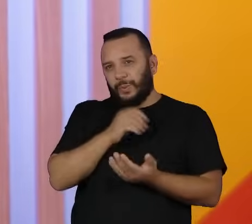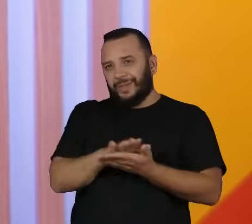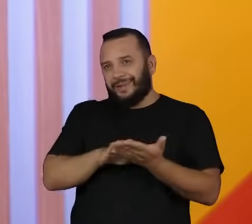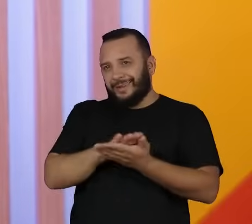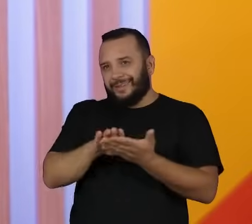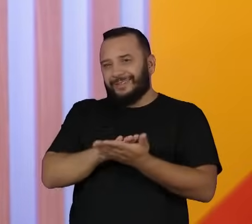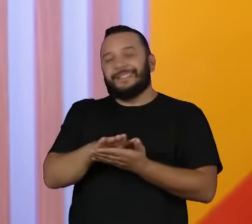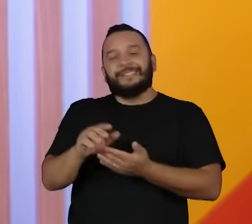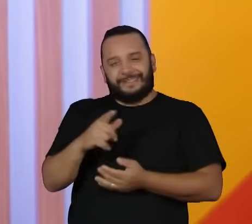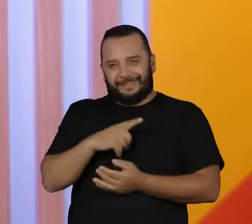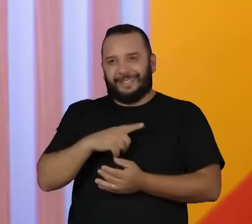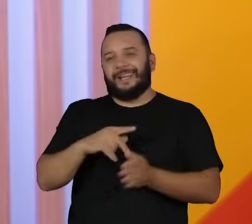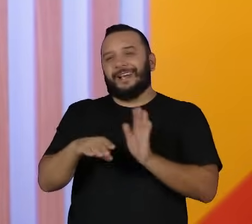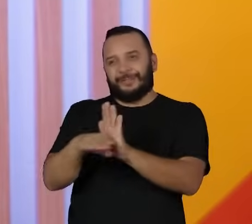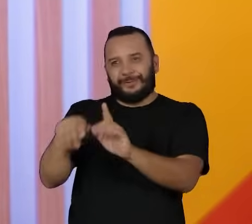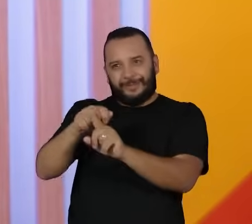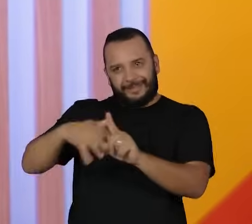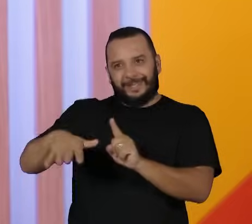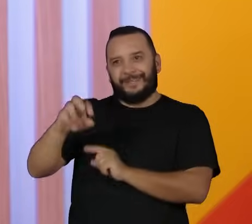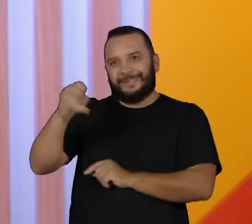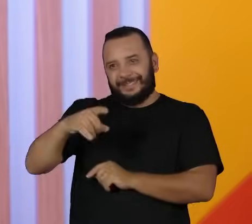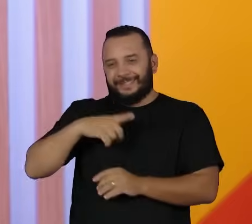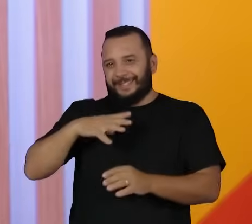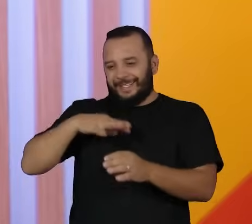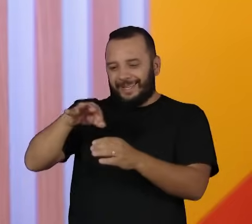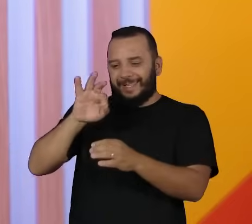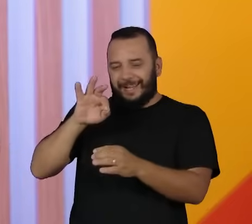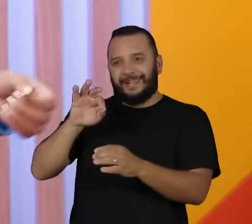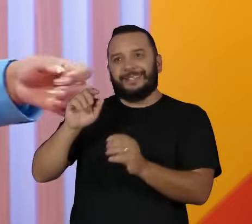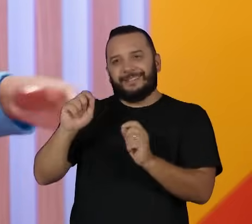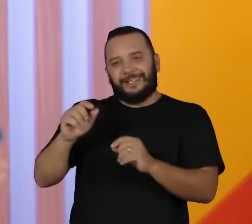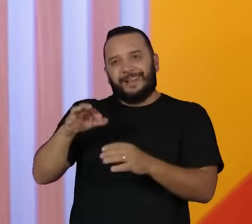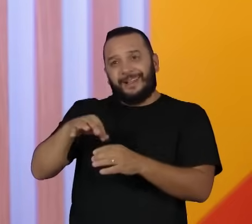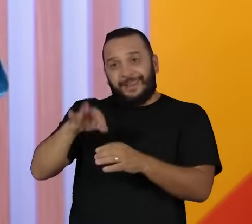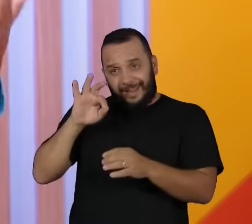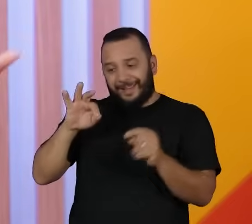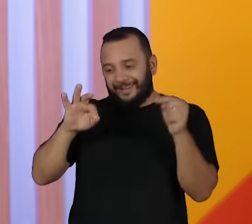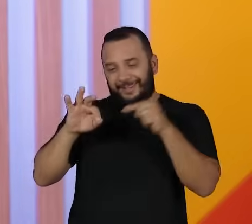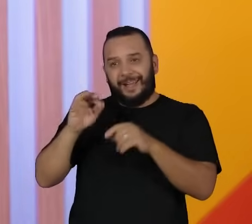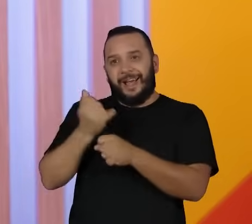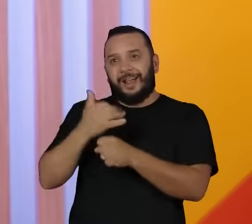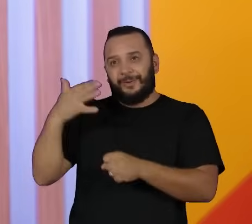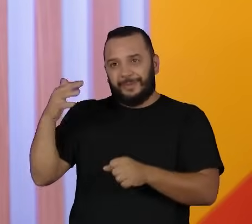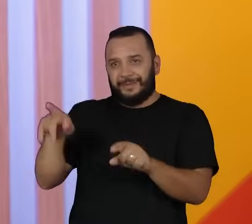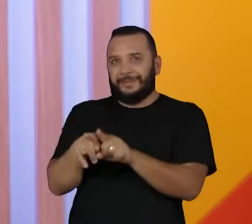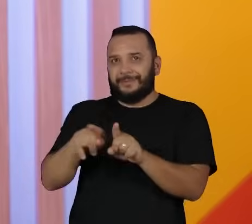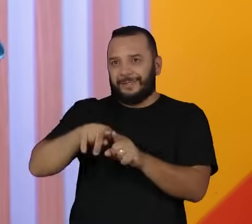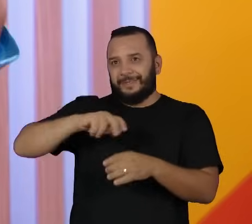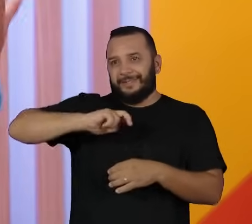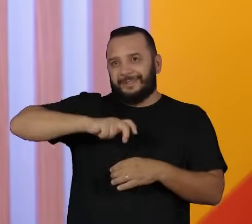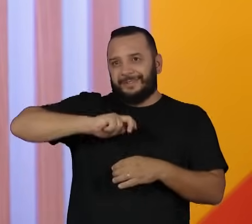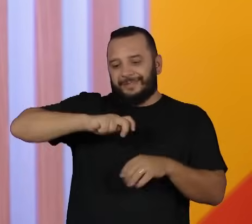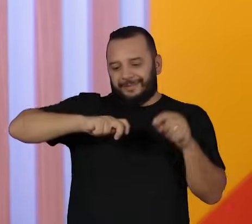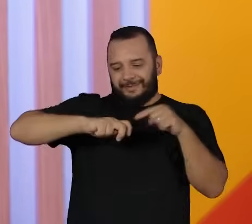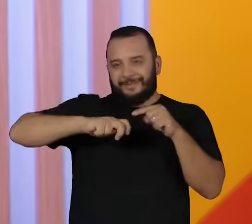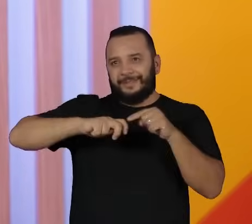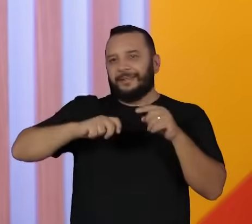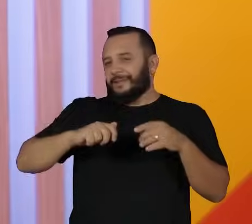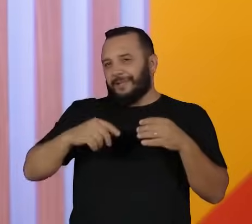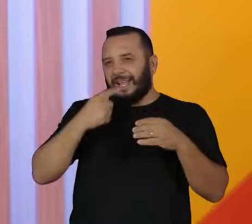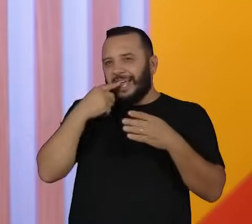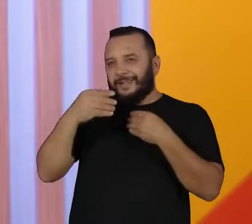forte envolvida nisso. E assim como lacres, né, de latinhas de alumínio, a gente tem também as tampinhas plásticas que podem ser dadas